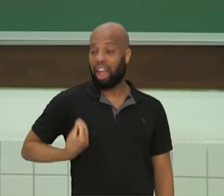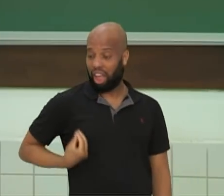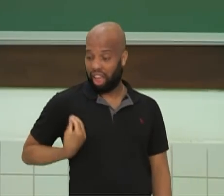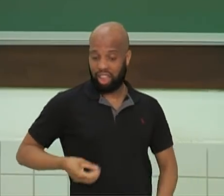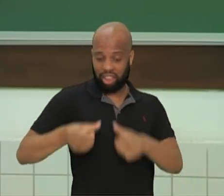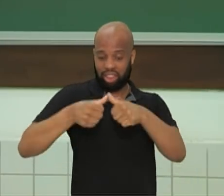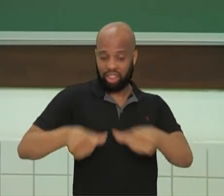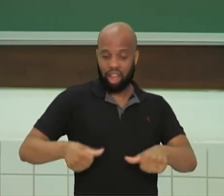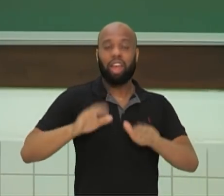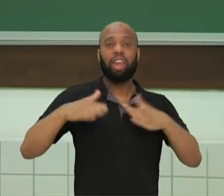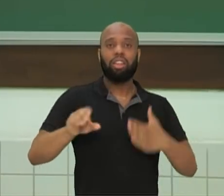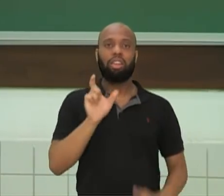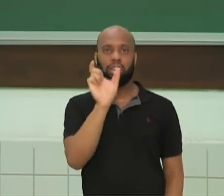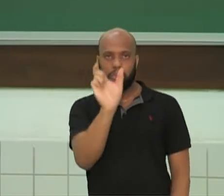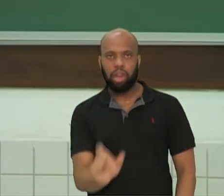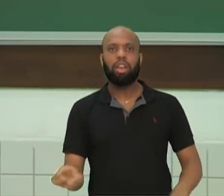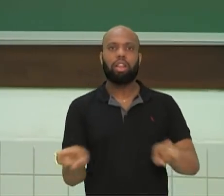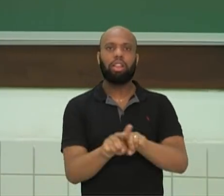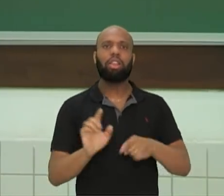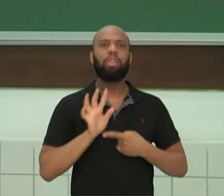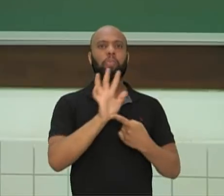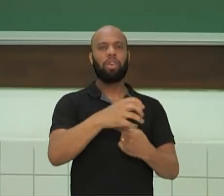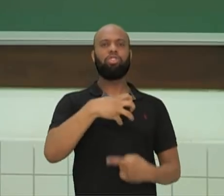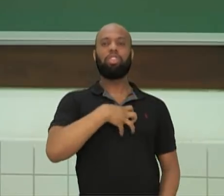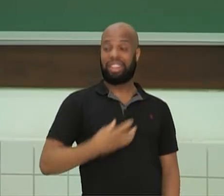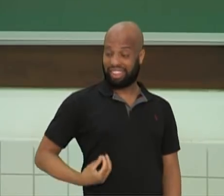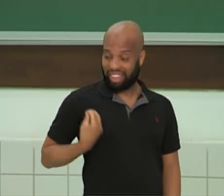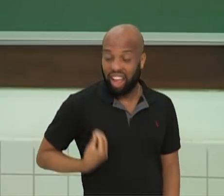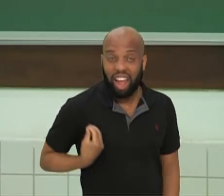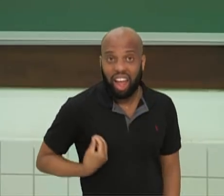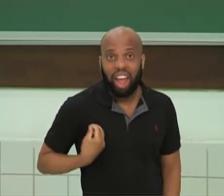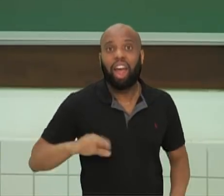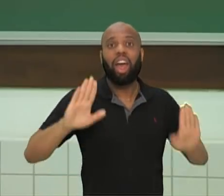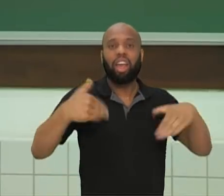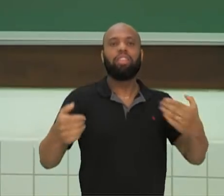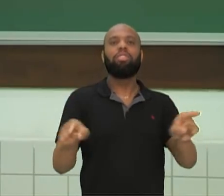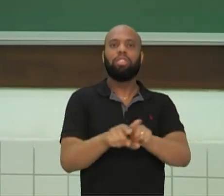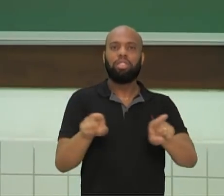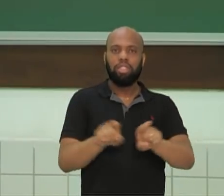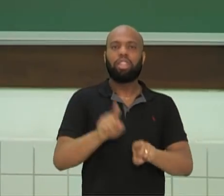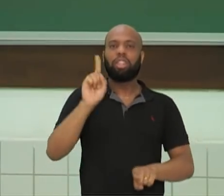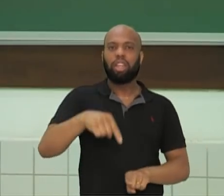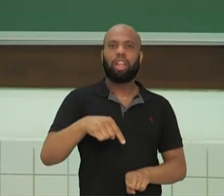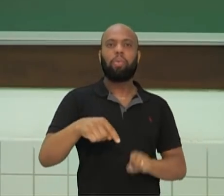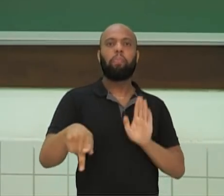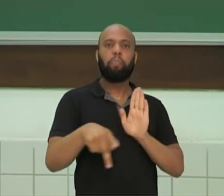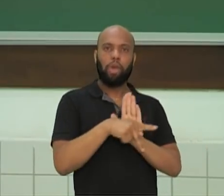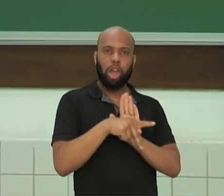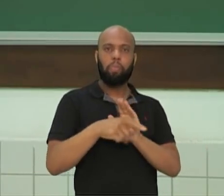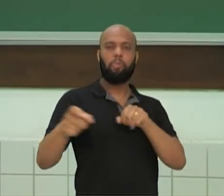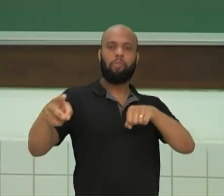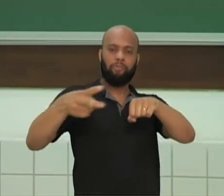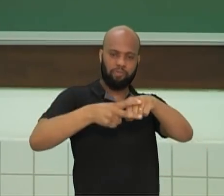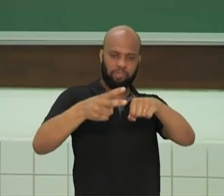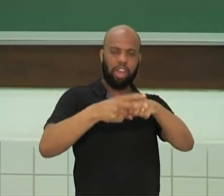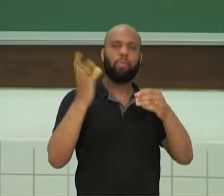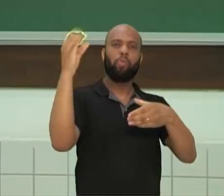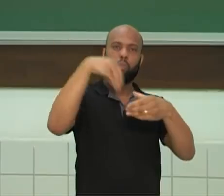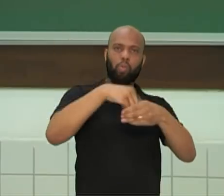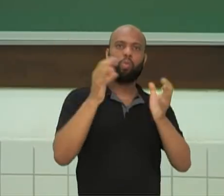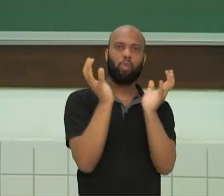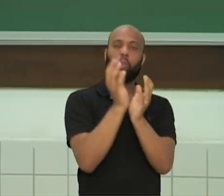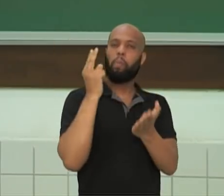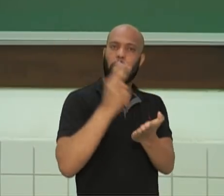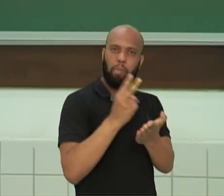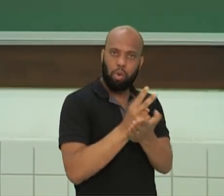Então, veja, essas palavras também que me dão ideia de estar, elas são consideradas verbo dentro da classe gramatical.